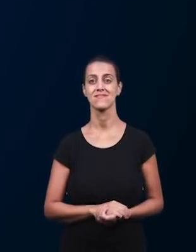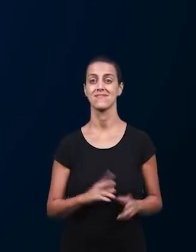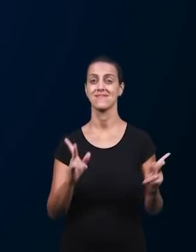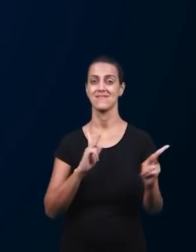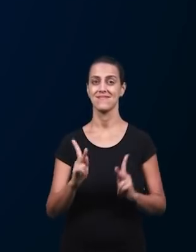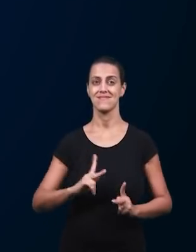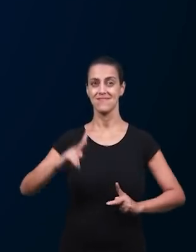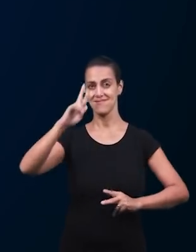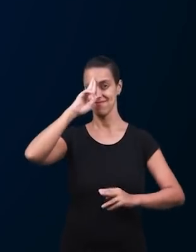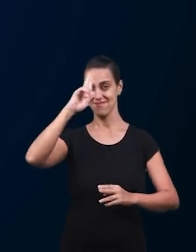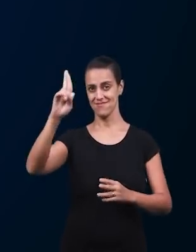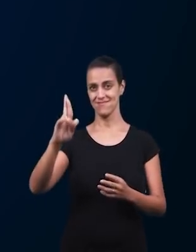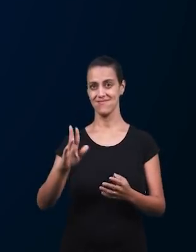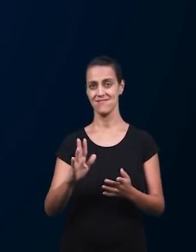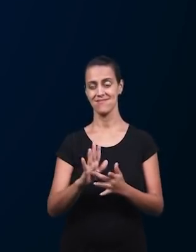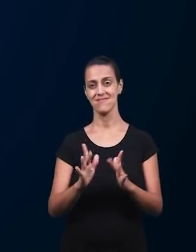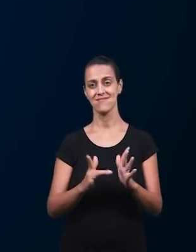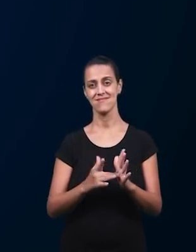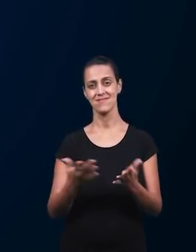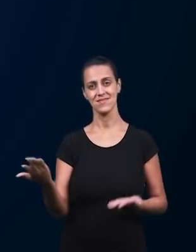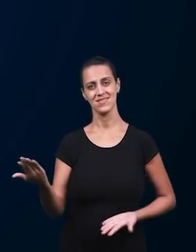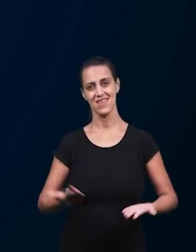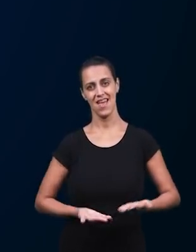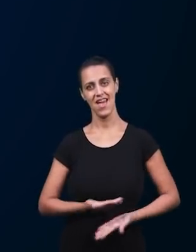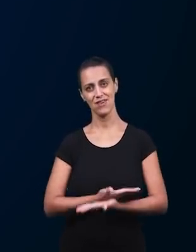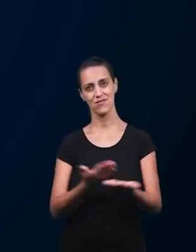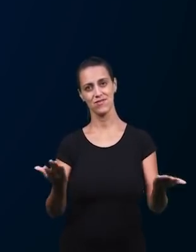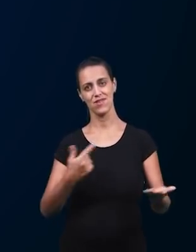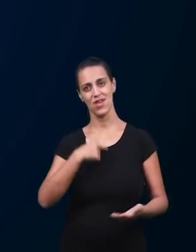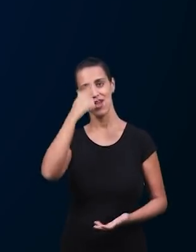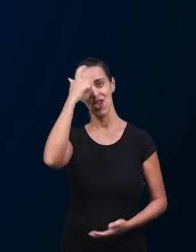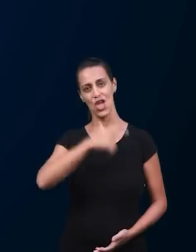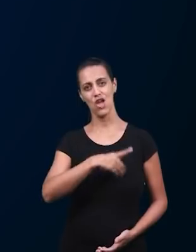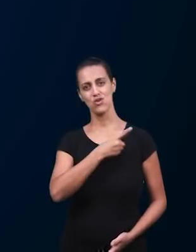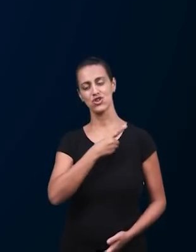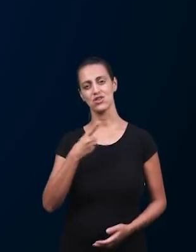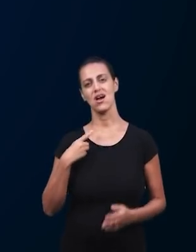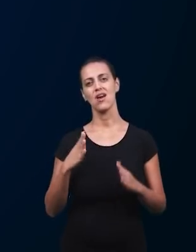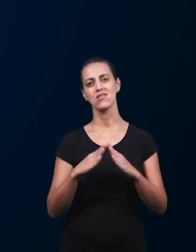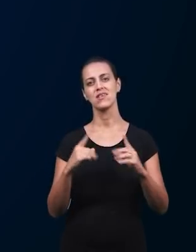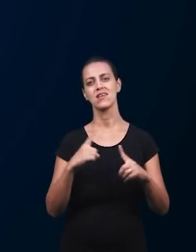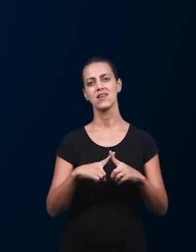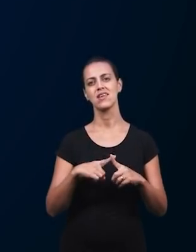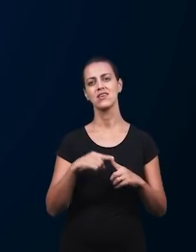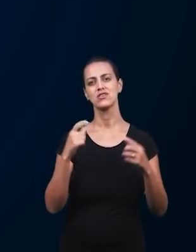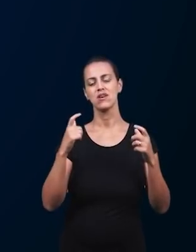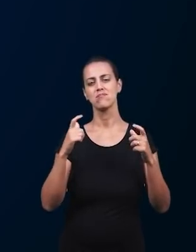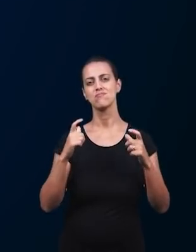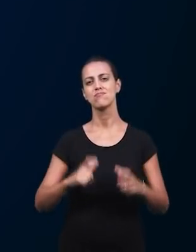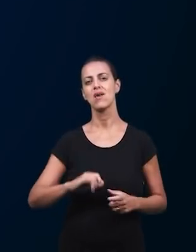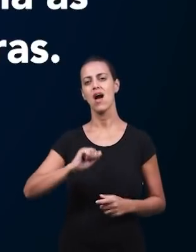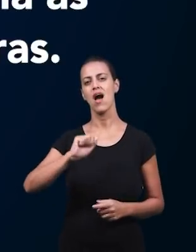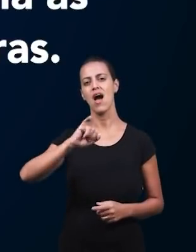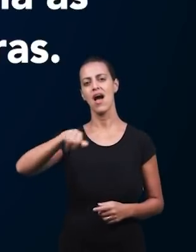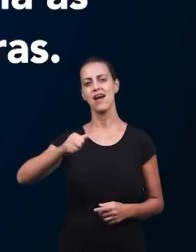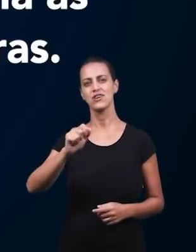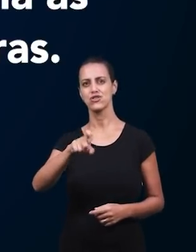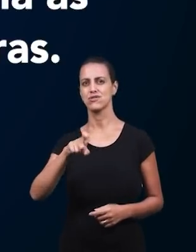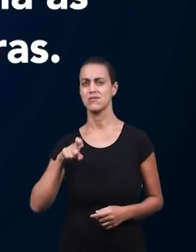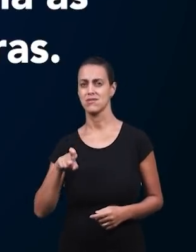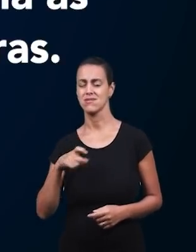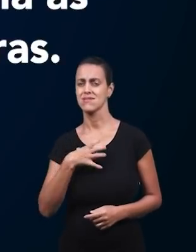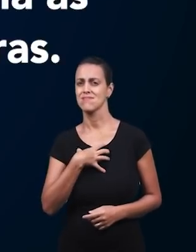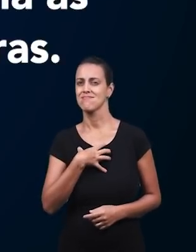Peace of the Lord to all my brothers and sisters in Christ. I am a deacon for the church in Ajax, Canada. I